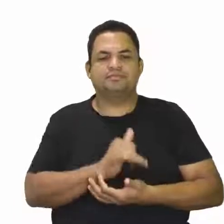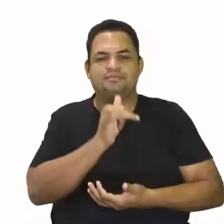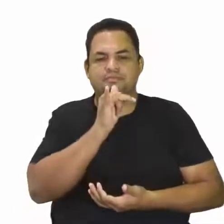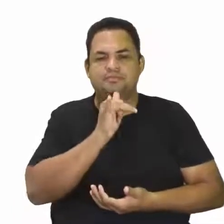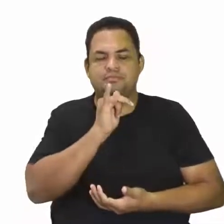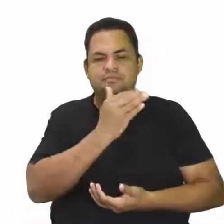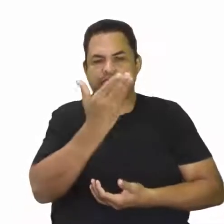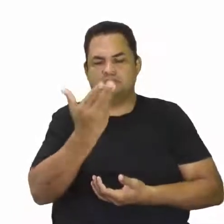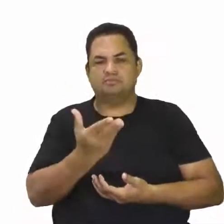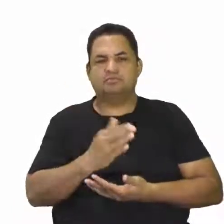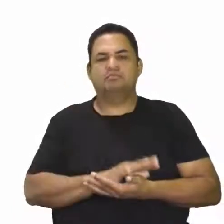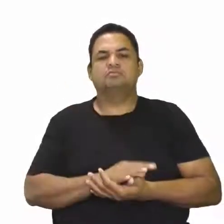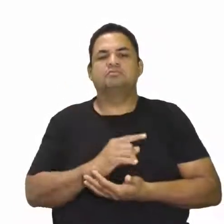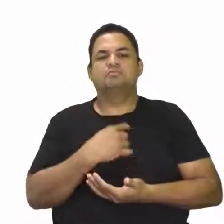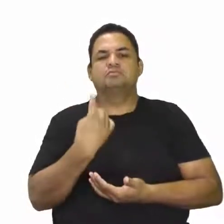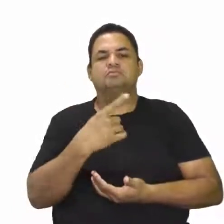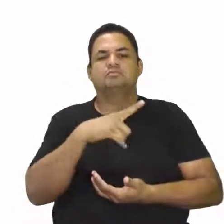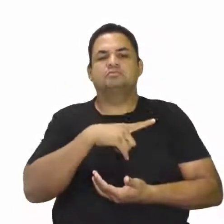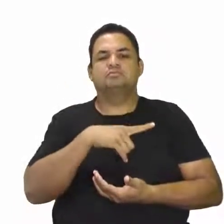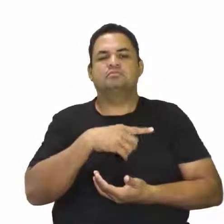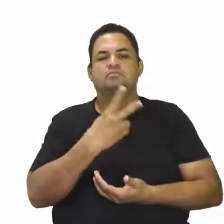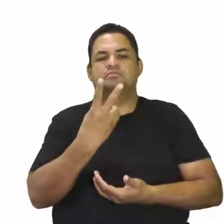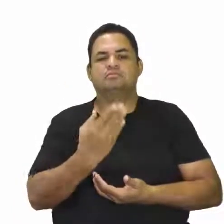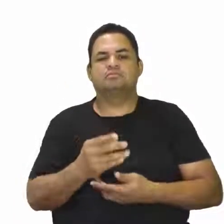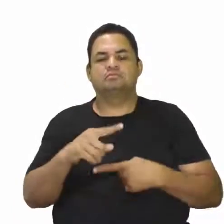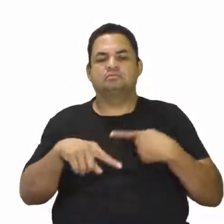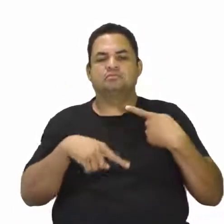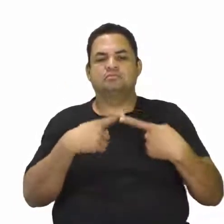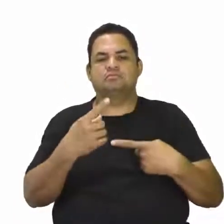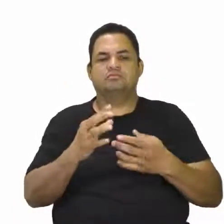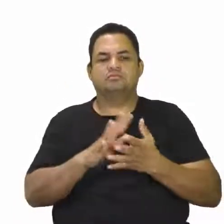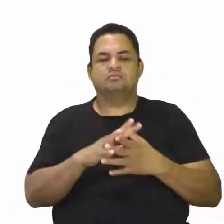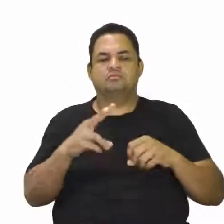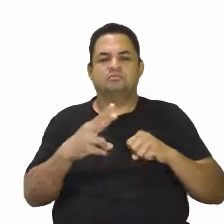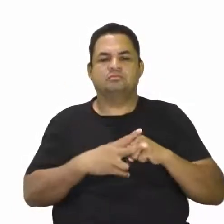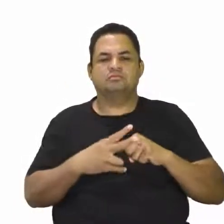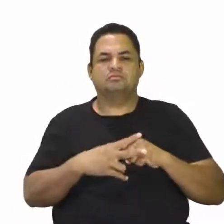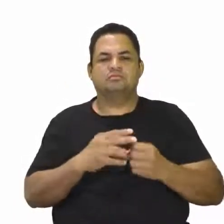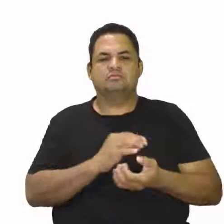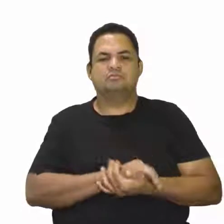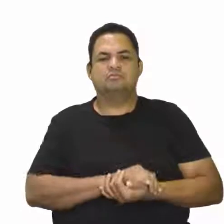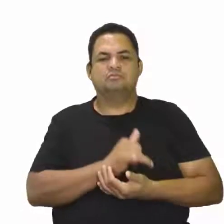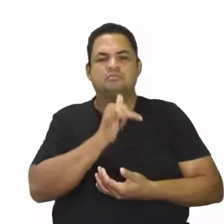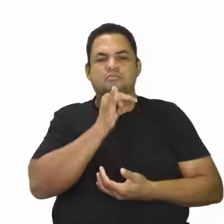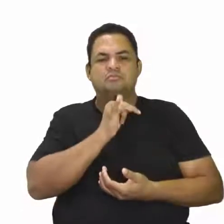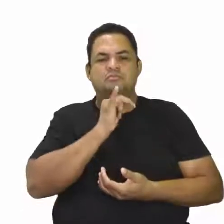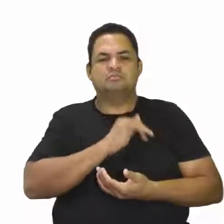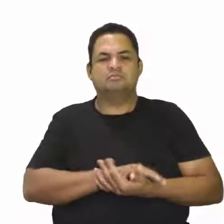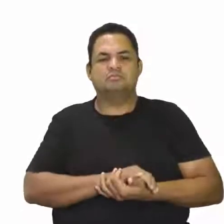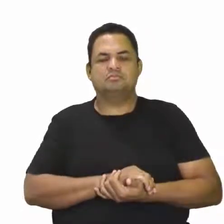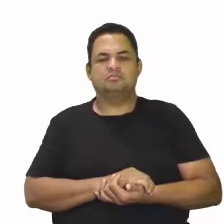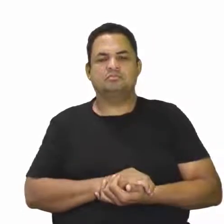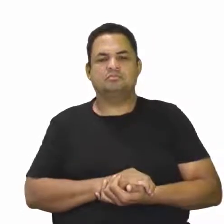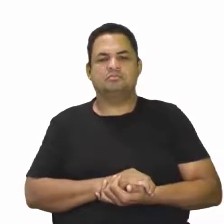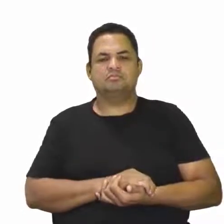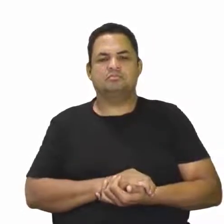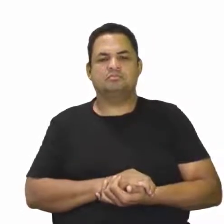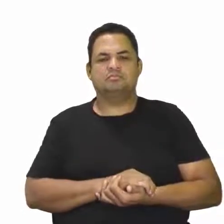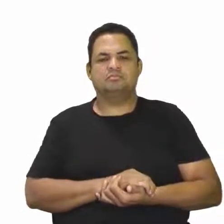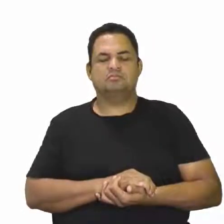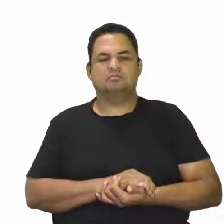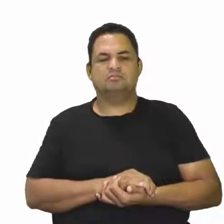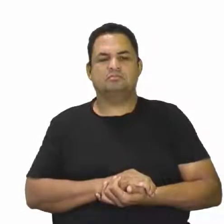Nesses exemplos aqui, nós temos o uso dele depois do verbo. Por exemplo, Julio